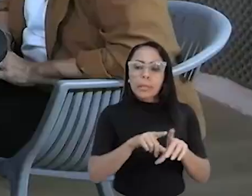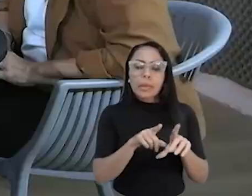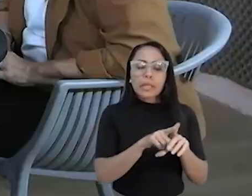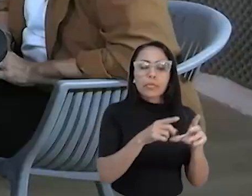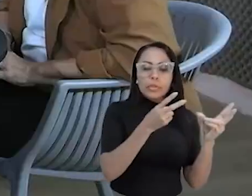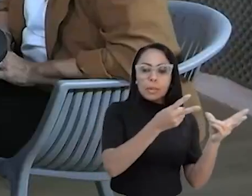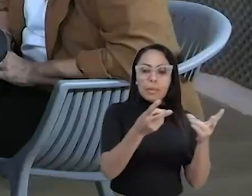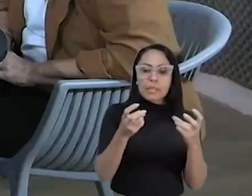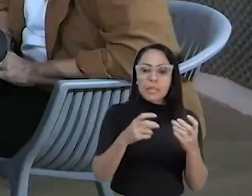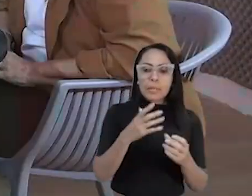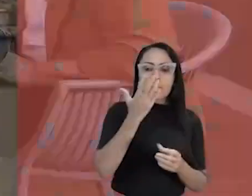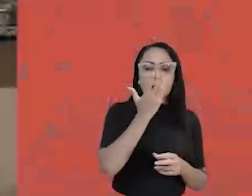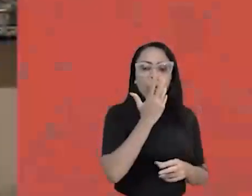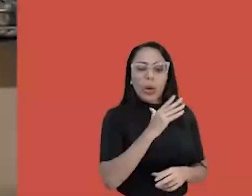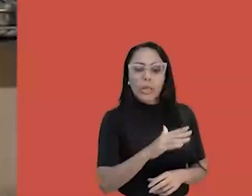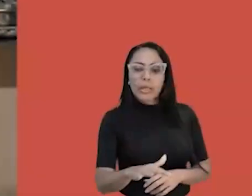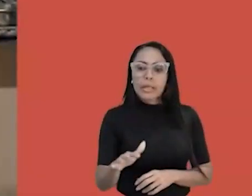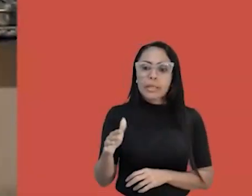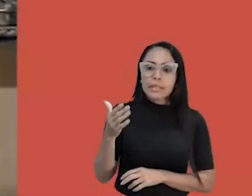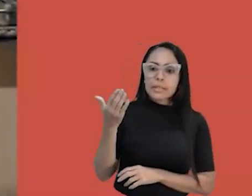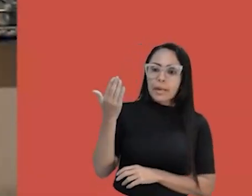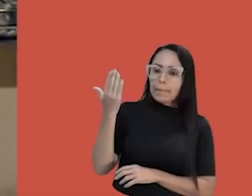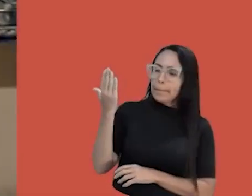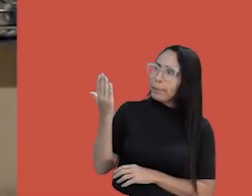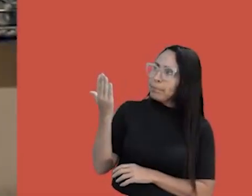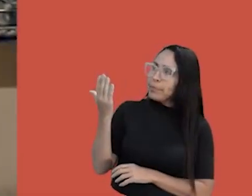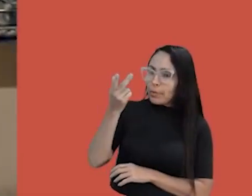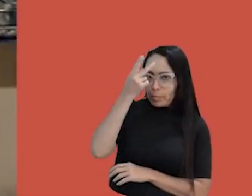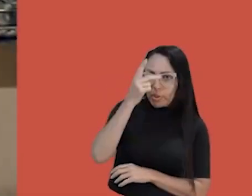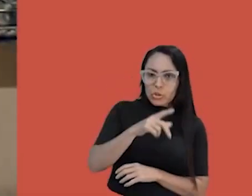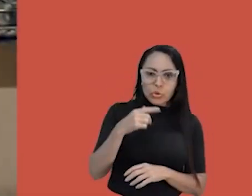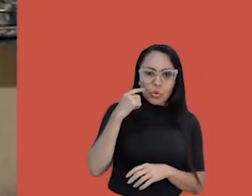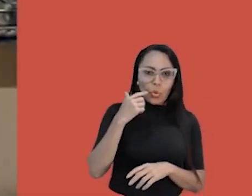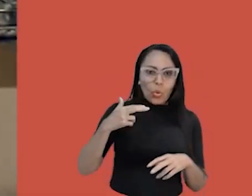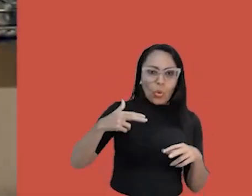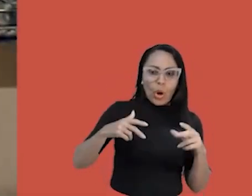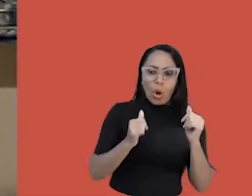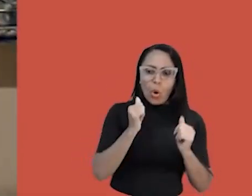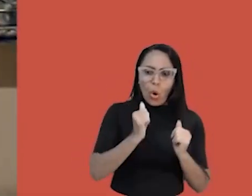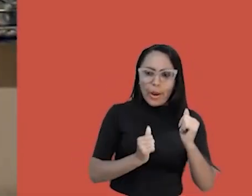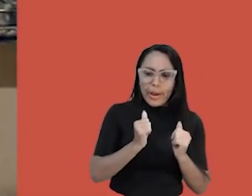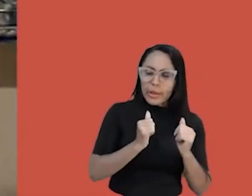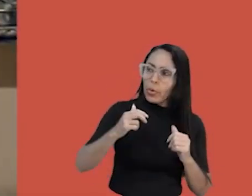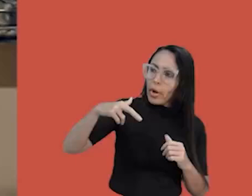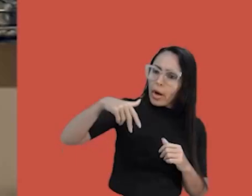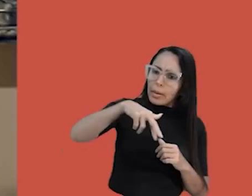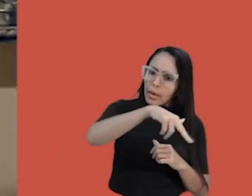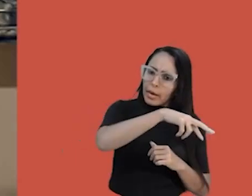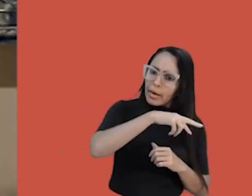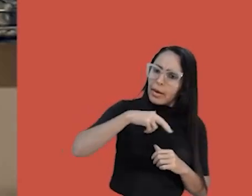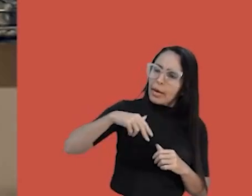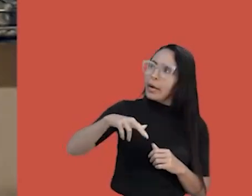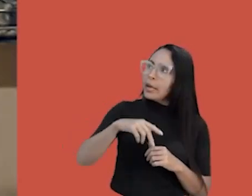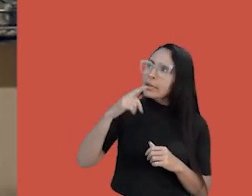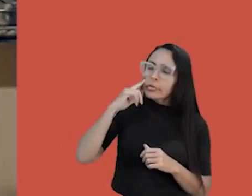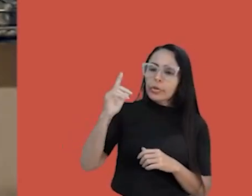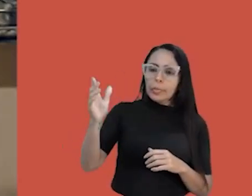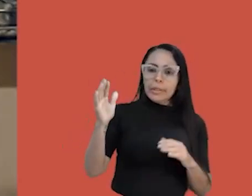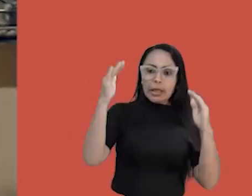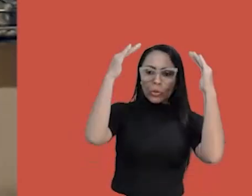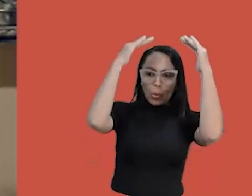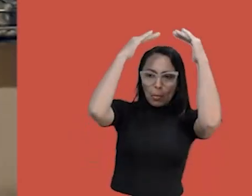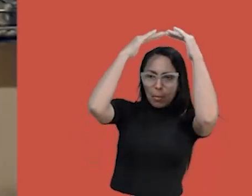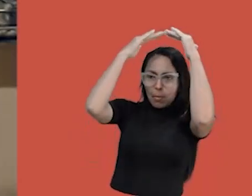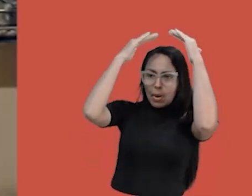realmente que tem uma criança, ou a criança, né? É uma pessoa correndo, a menina do balé ali. Então, tudo está relacionado a essa ideia